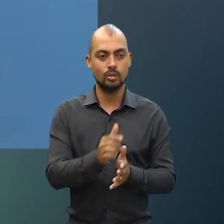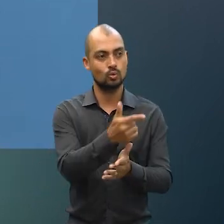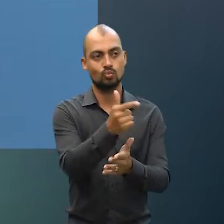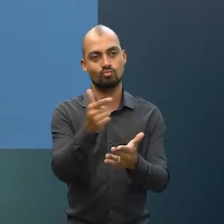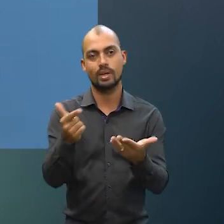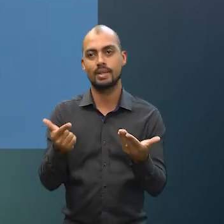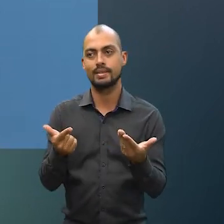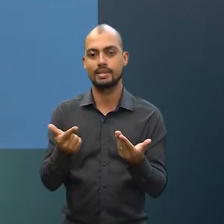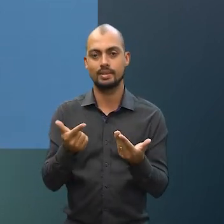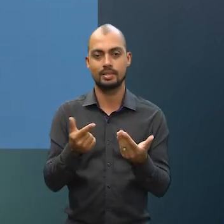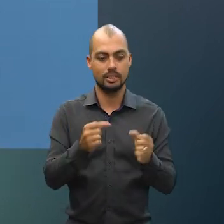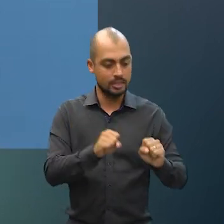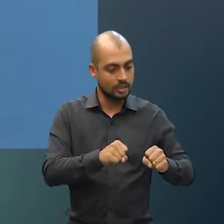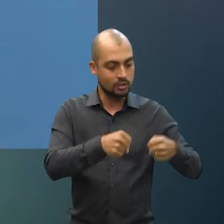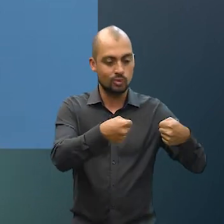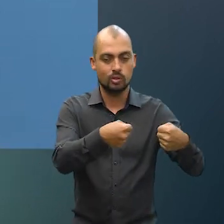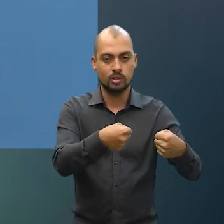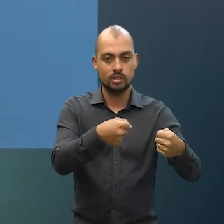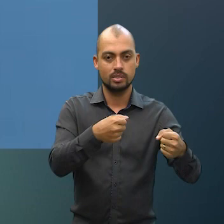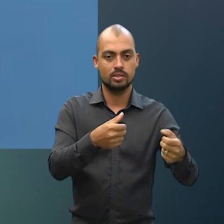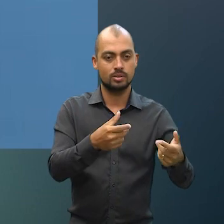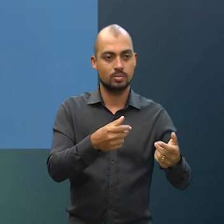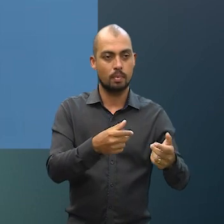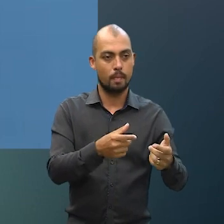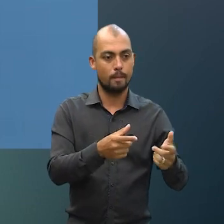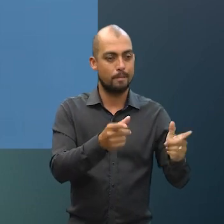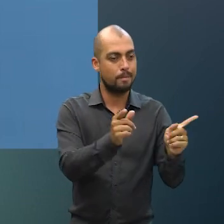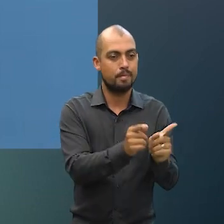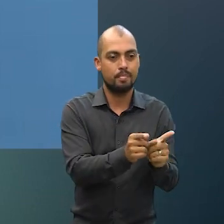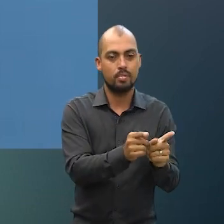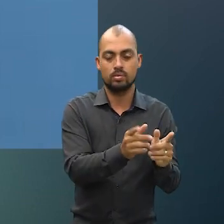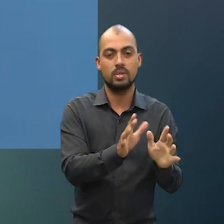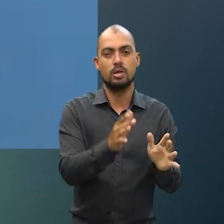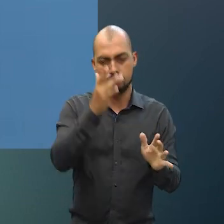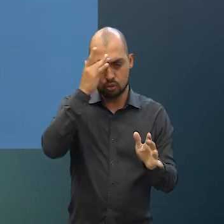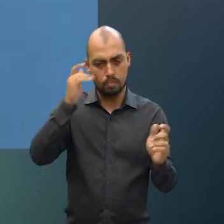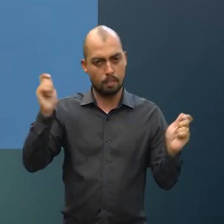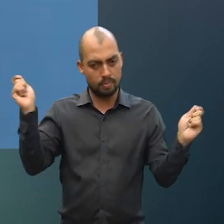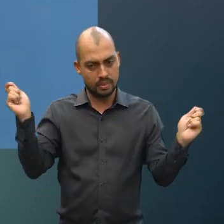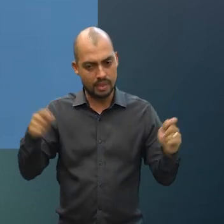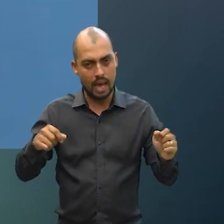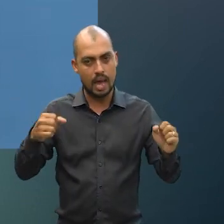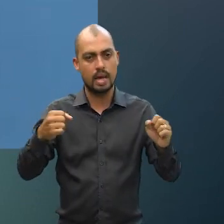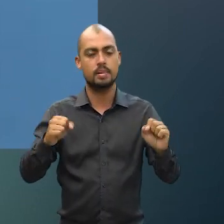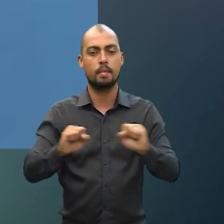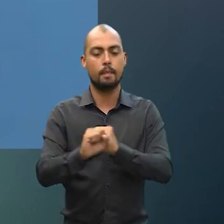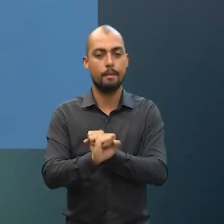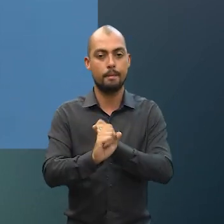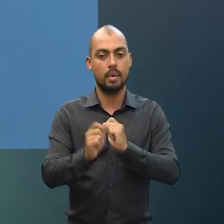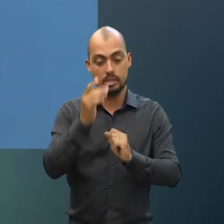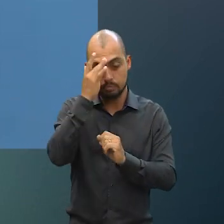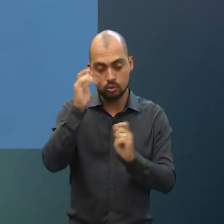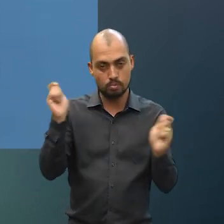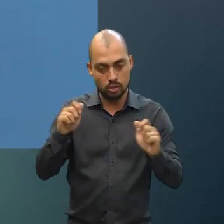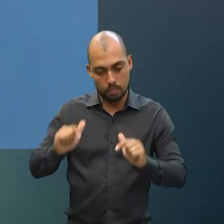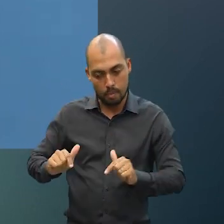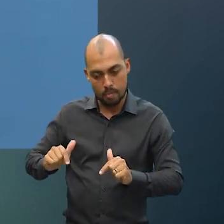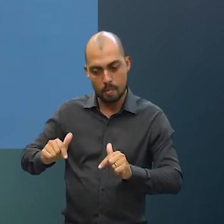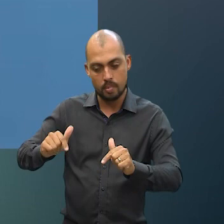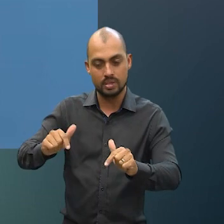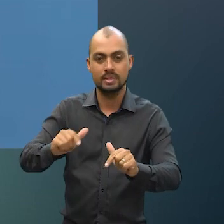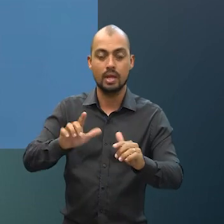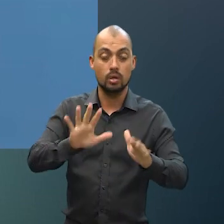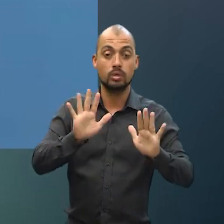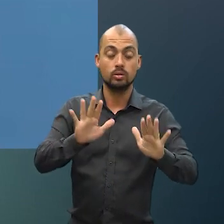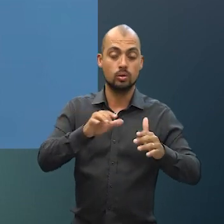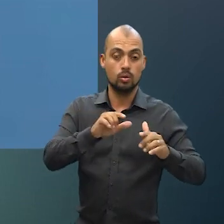solicitação, não tem esforço que seja grande. Tudo é possível, todo mundo está vestindo a camisa. Então é um trabalho de liderança